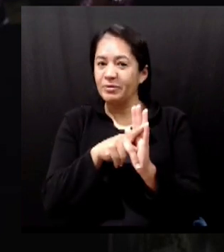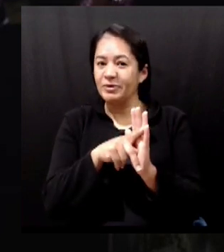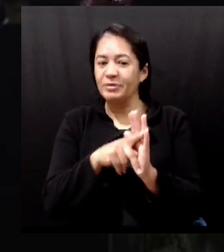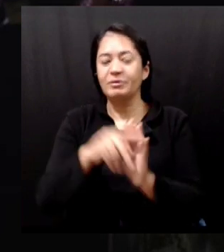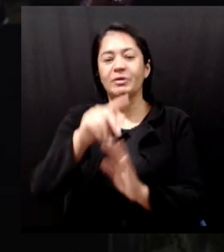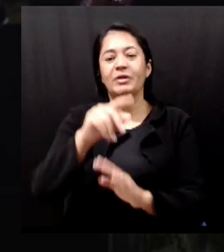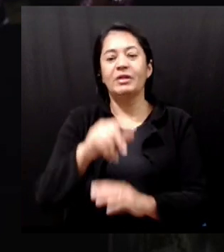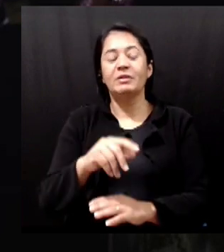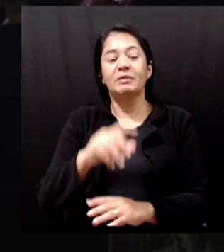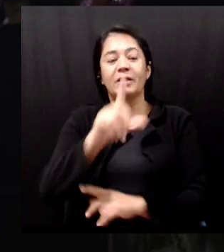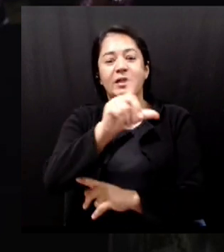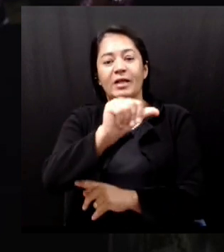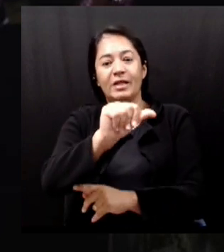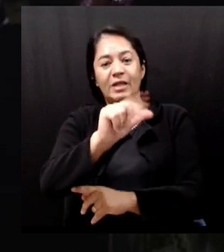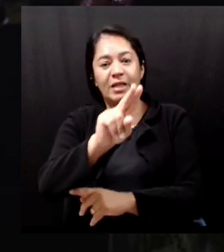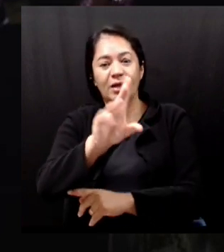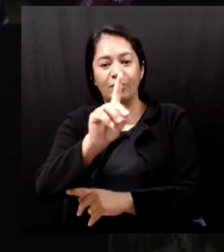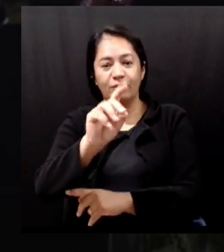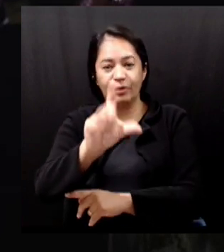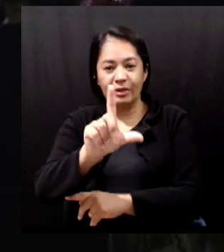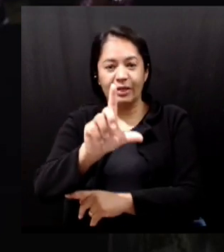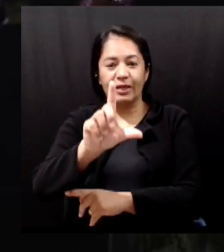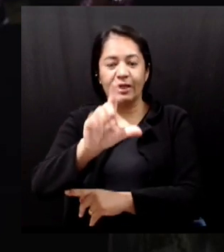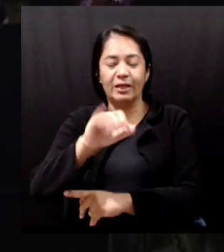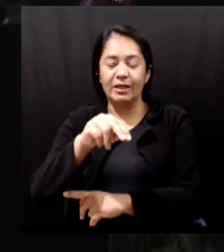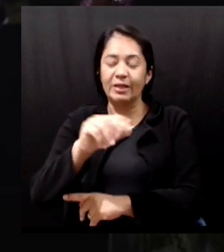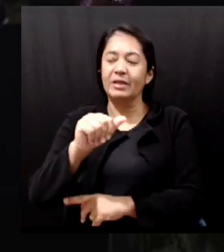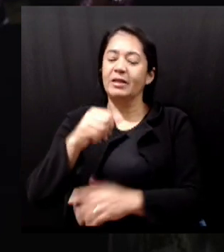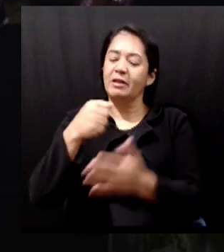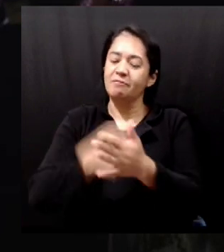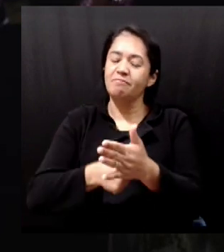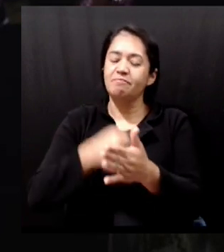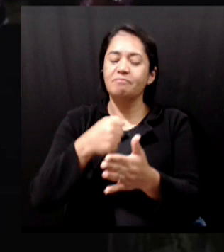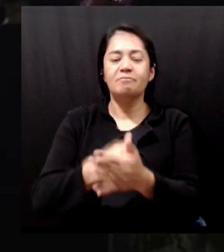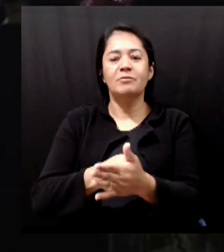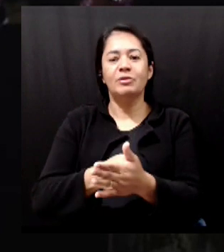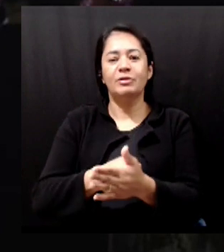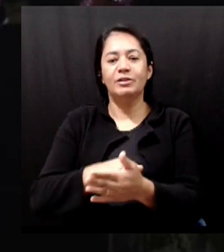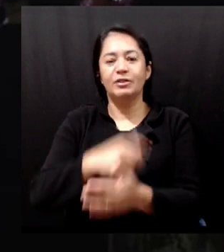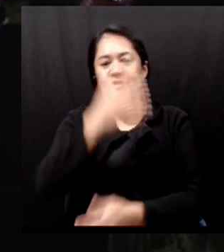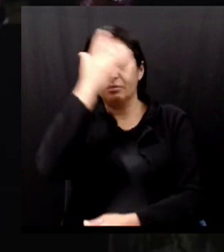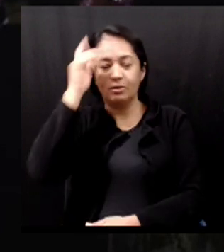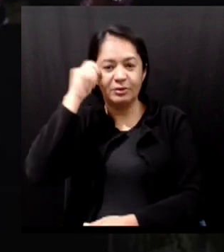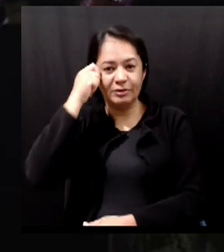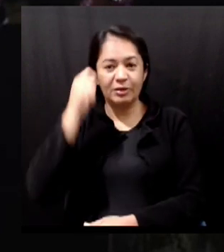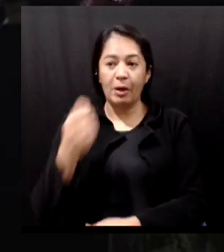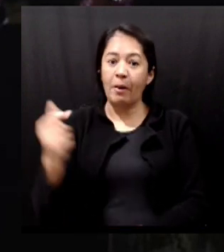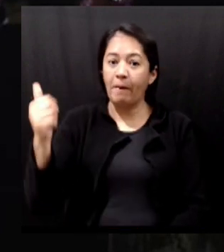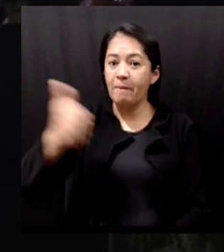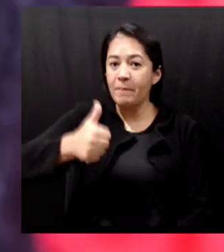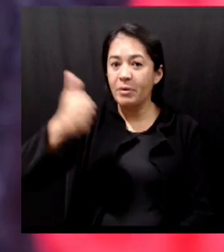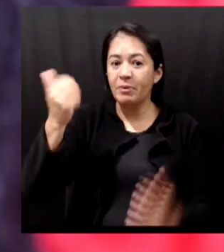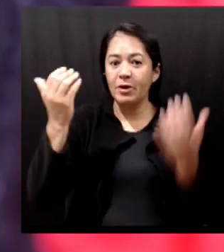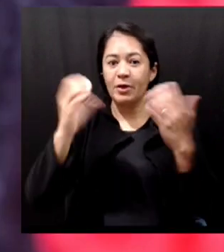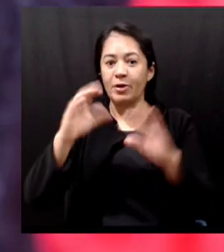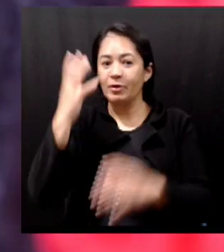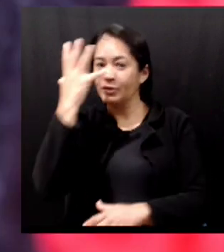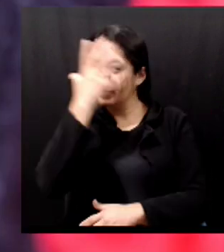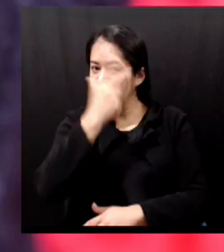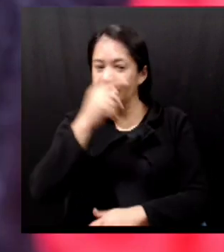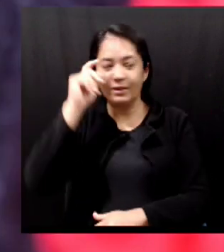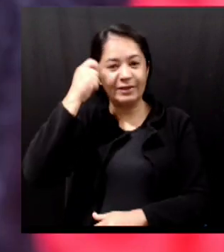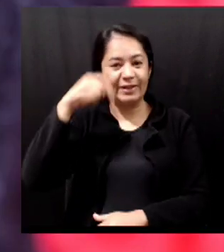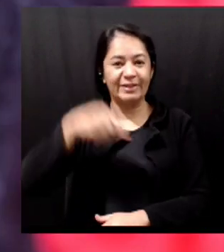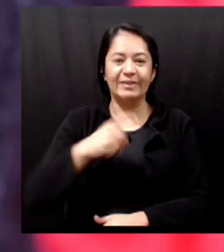histórica na luta antirracista em Campinas e também idealizadora do primeiro concurso de beleza negra da cidade, que foi realizado